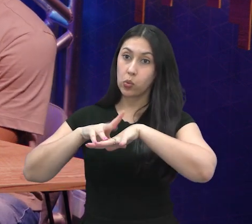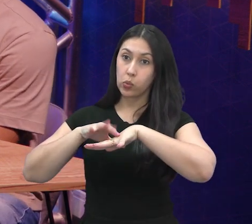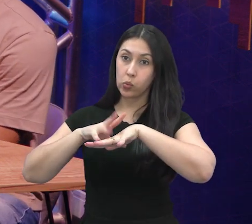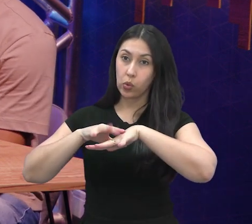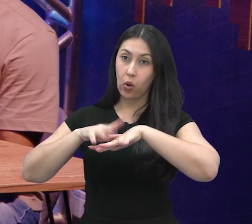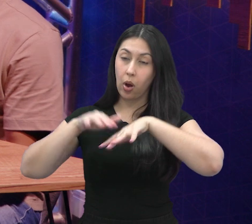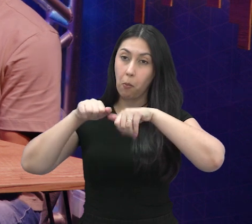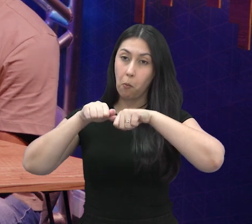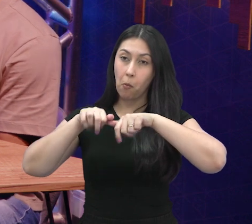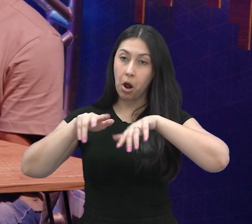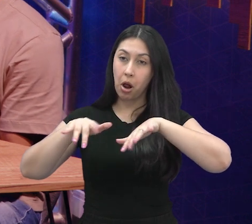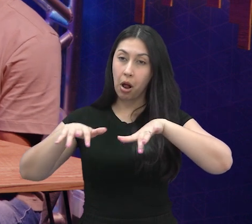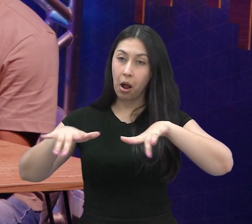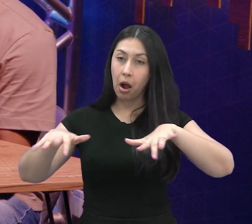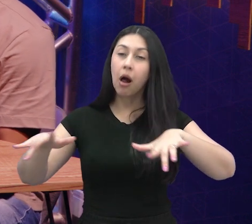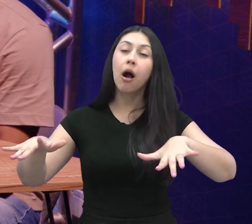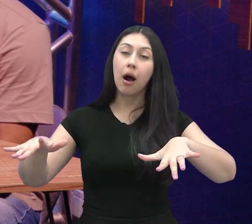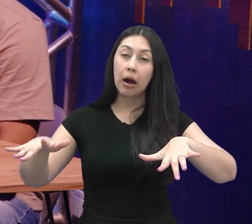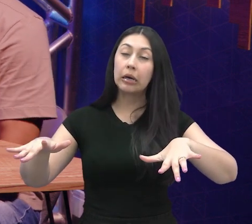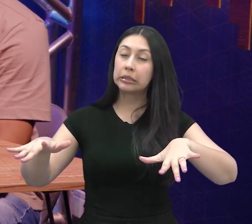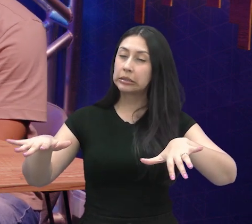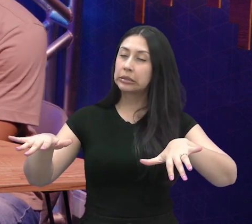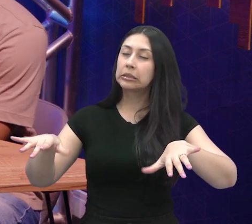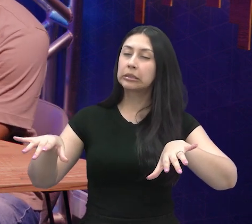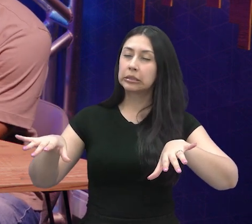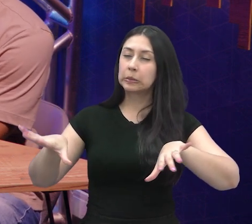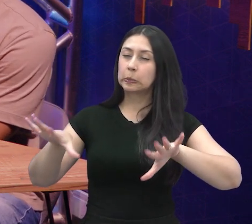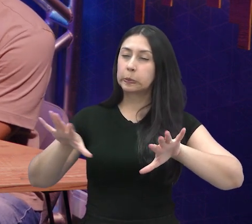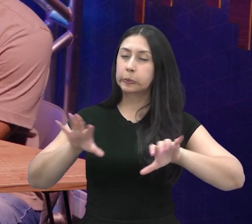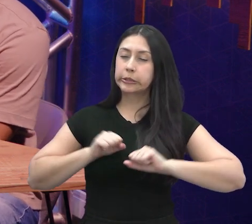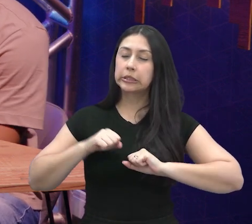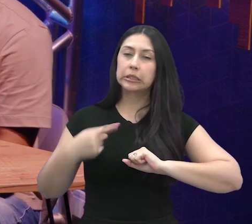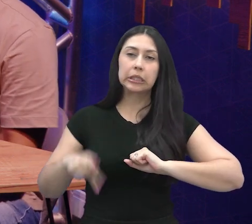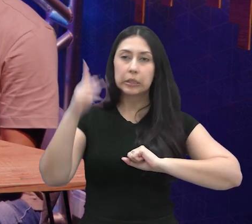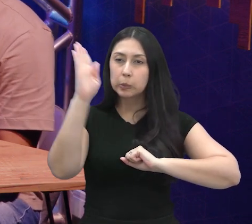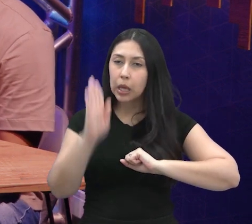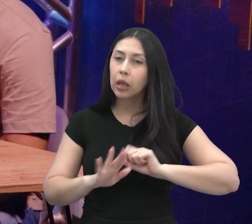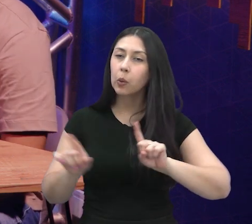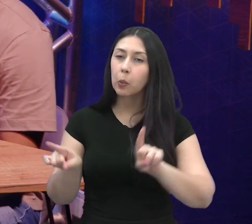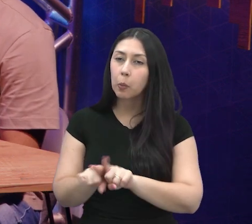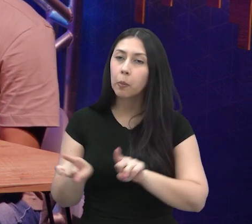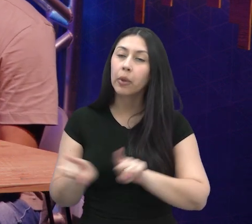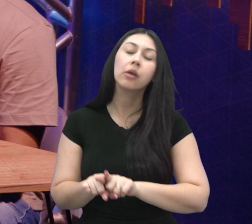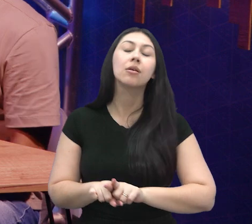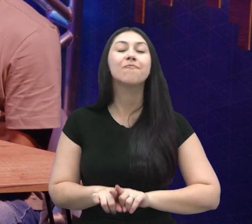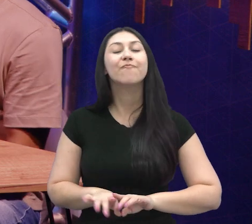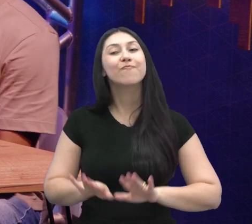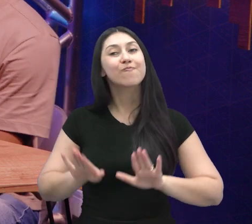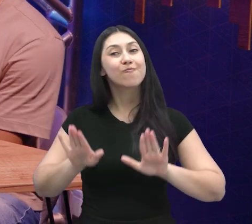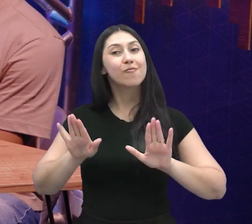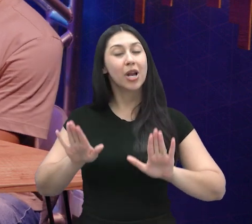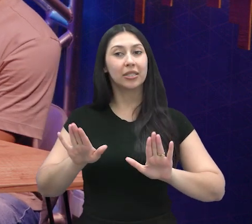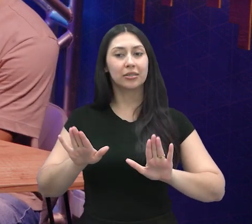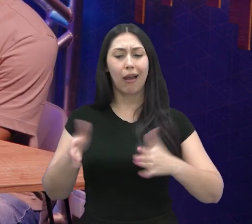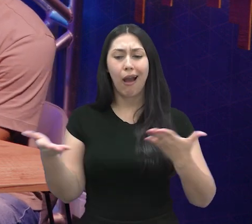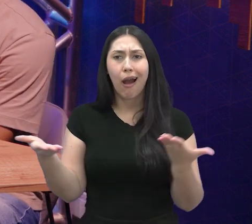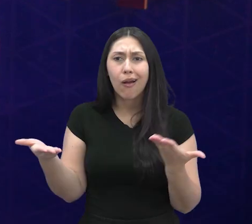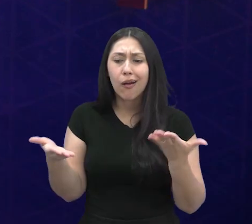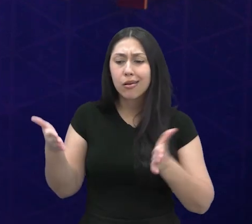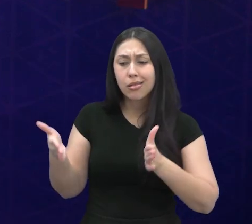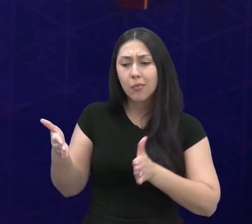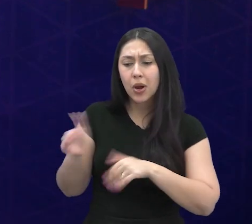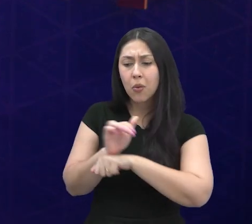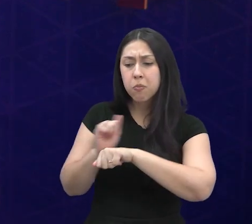Mas o planeta Terra passou por uma pandemia, teve infecção aqui no Brasil e tal, tudo mais. Só que com as redes